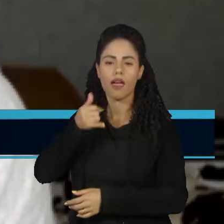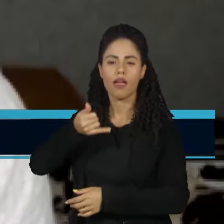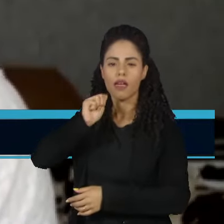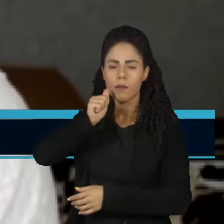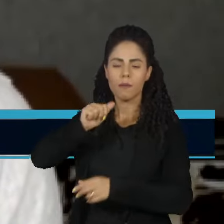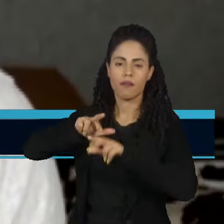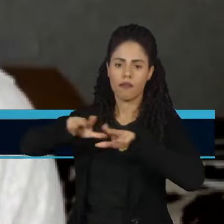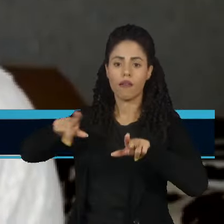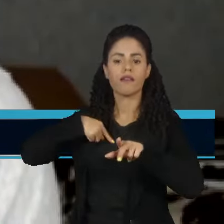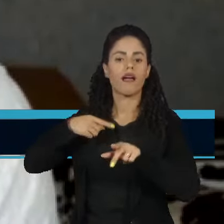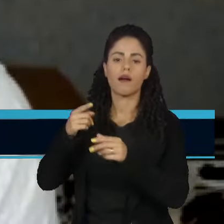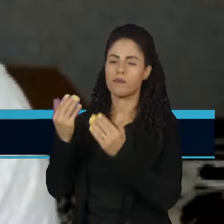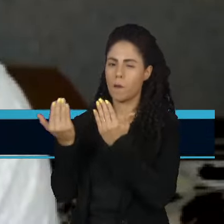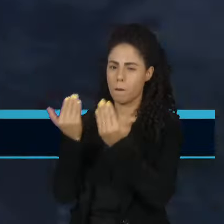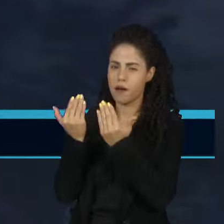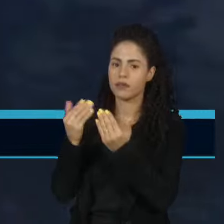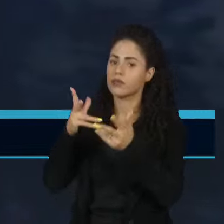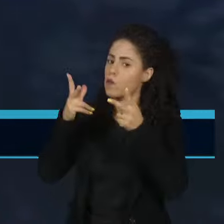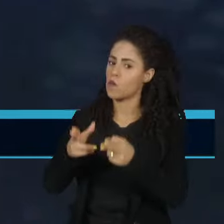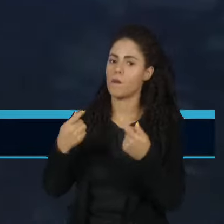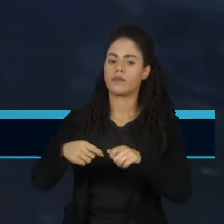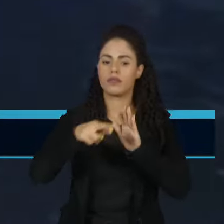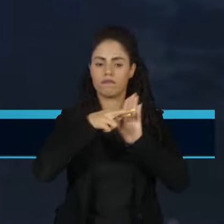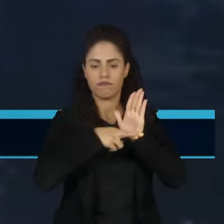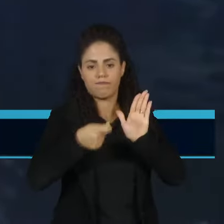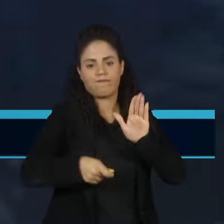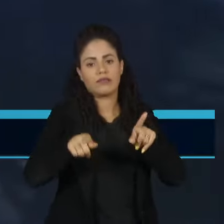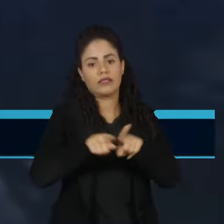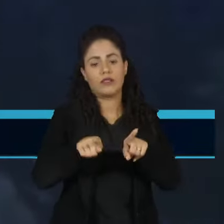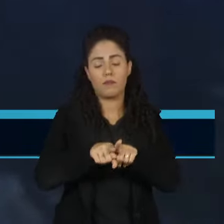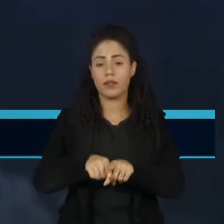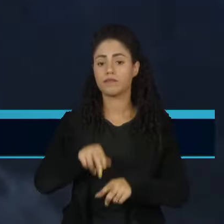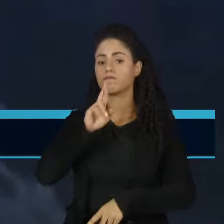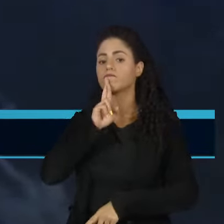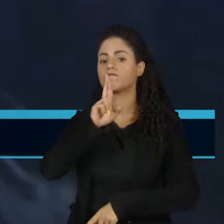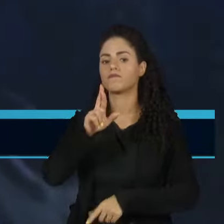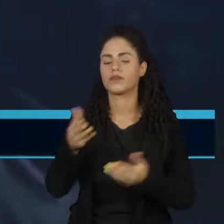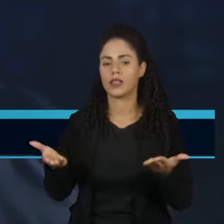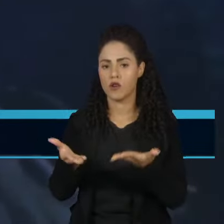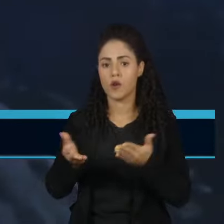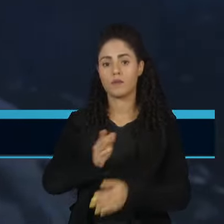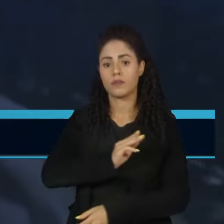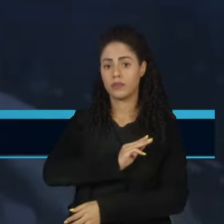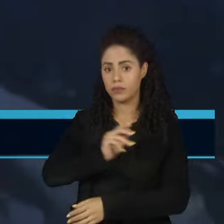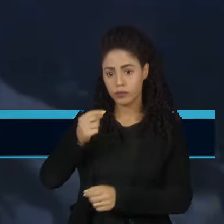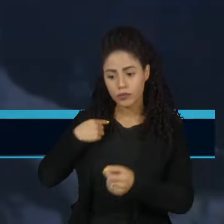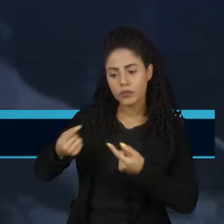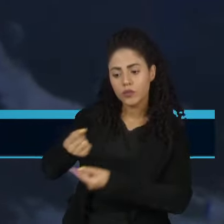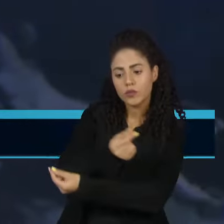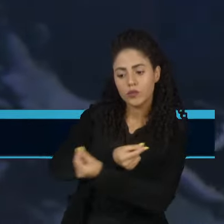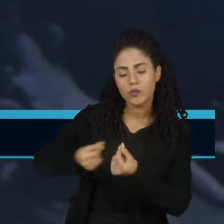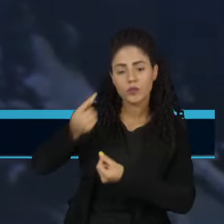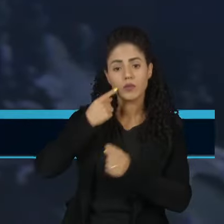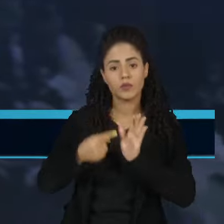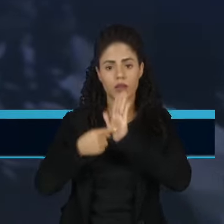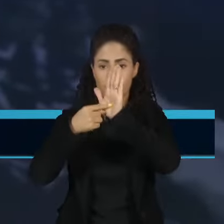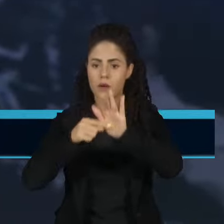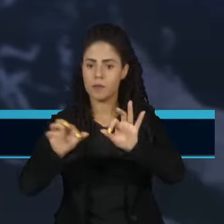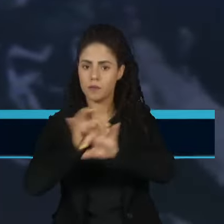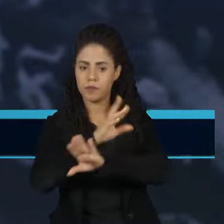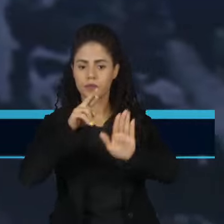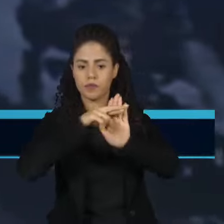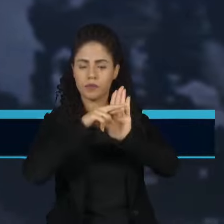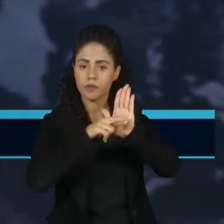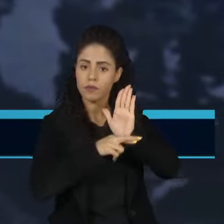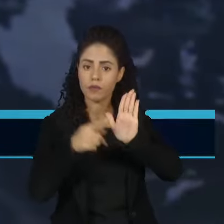eh regulados em nota o ministério da fazenda afirmou que o início do mercado regulado com a consequente